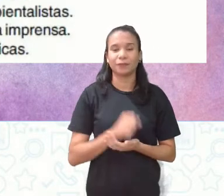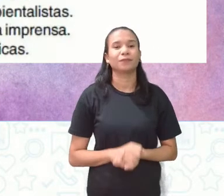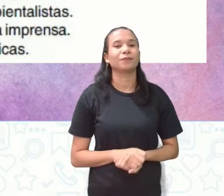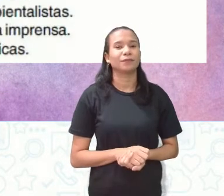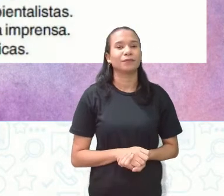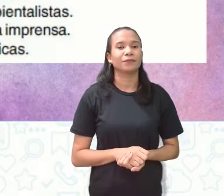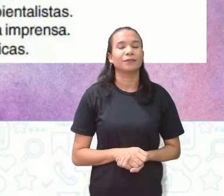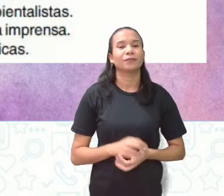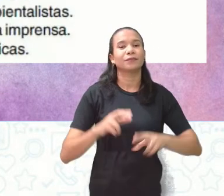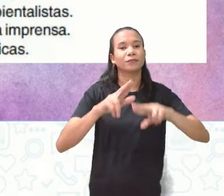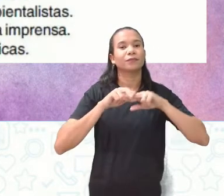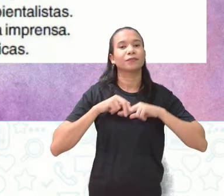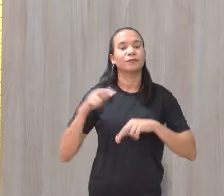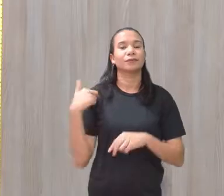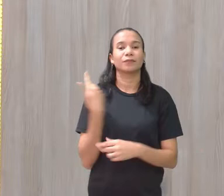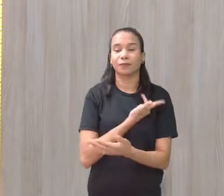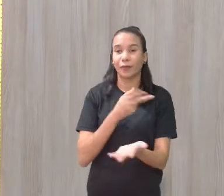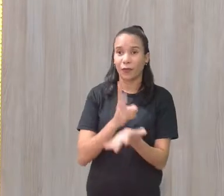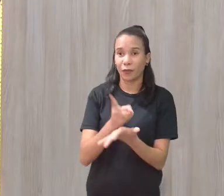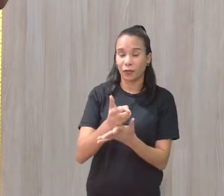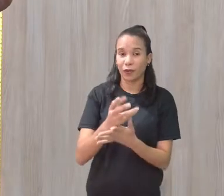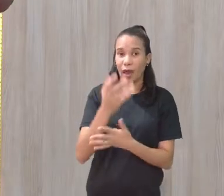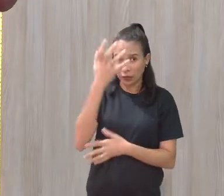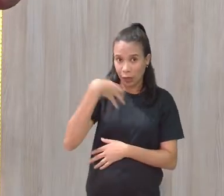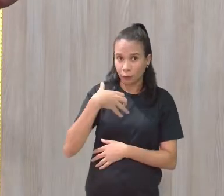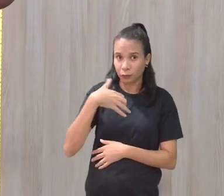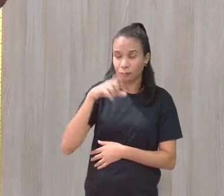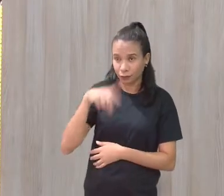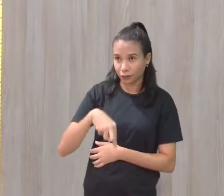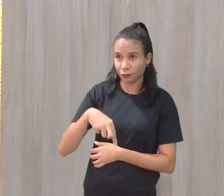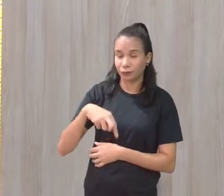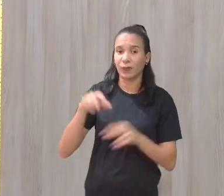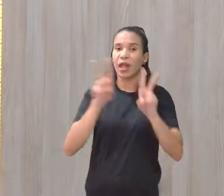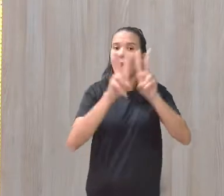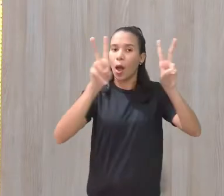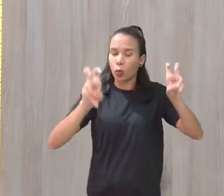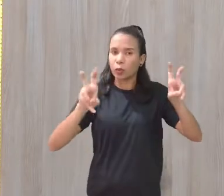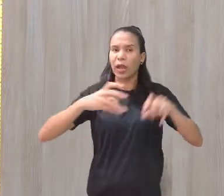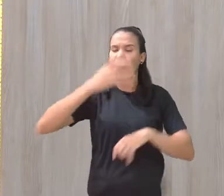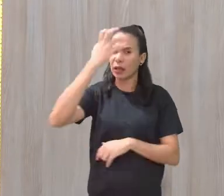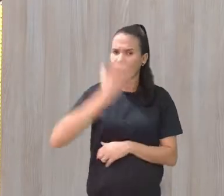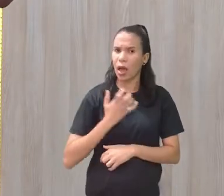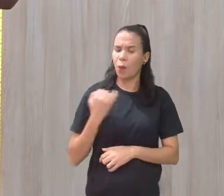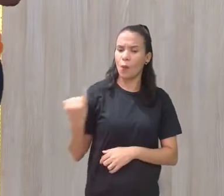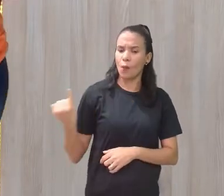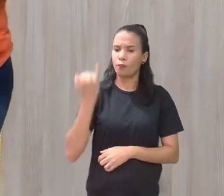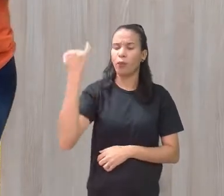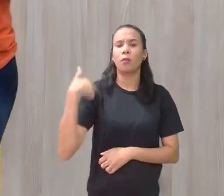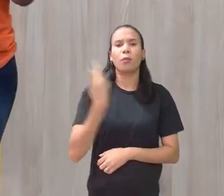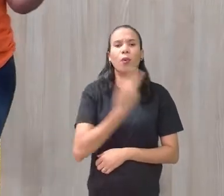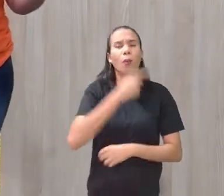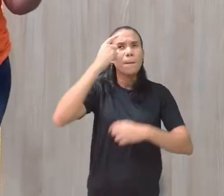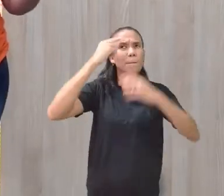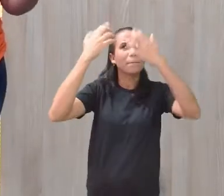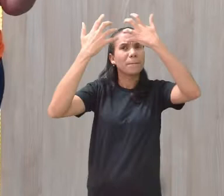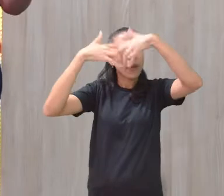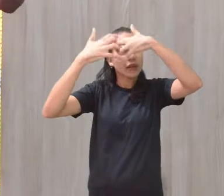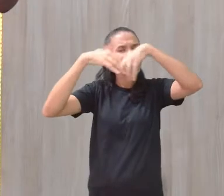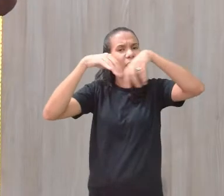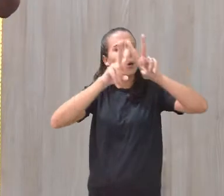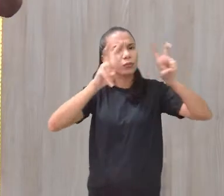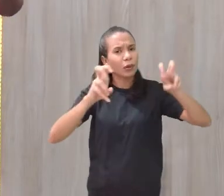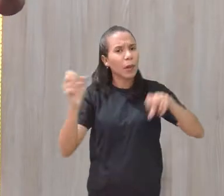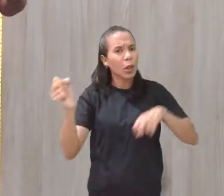ok? Então, vamos seguir. Sério, não é isso, professora Carolina? Esse tema é muito sério para a gente pensar que é um tema